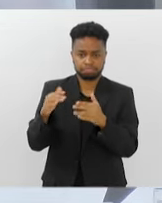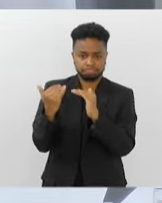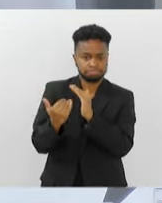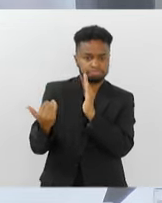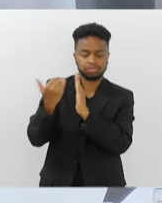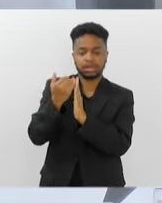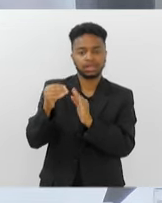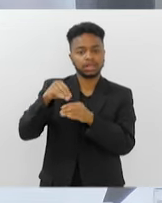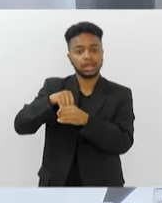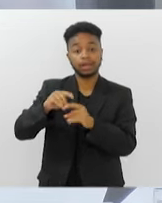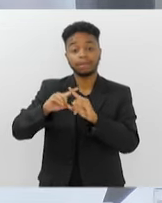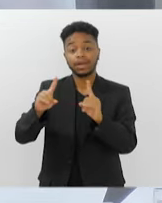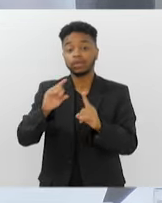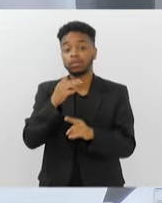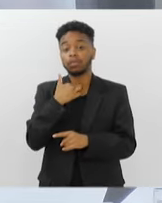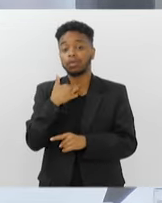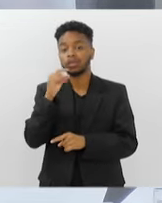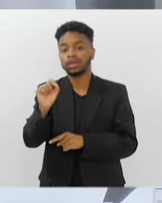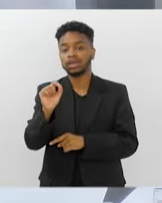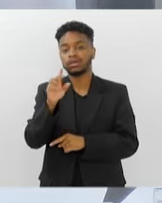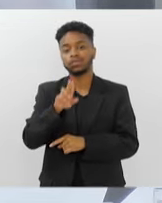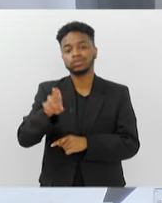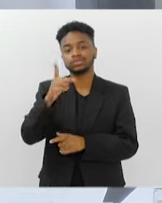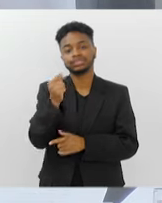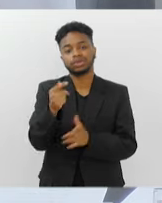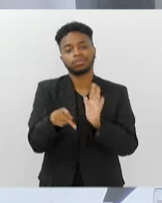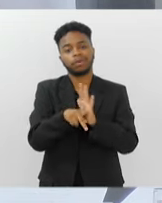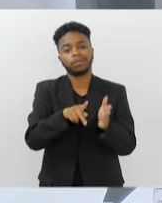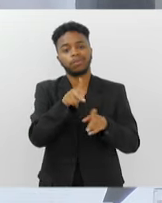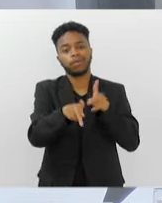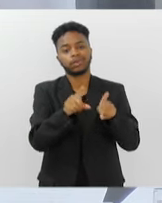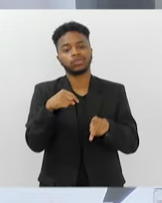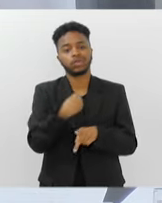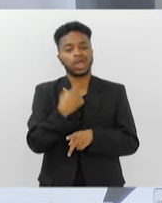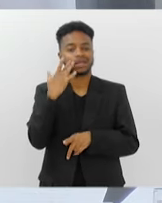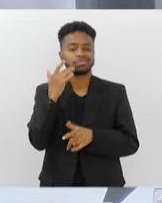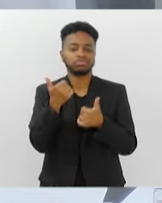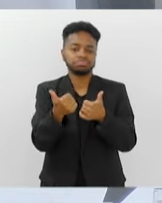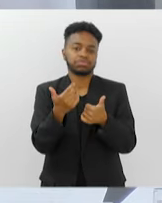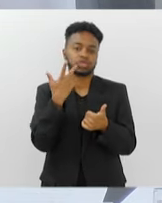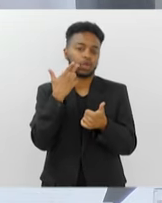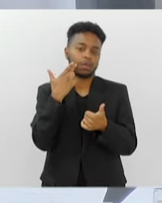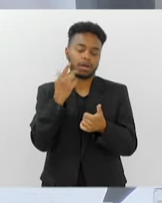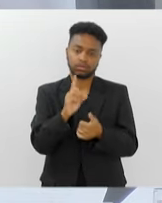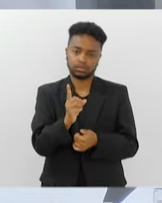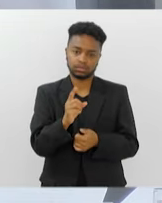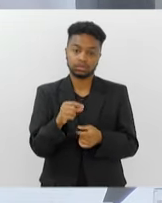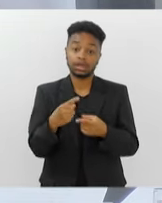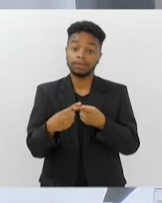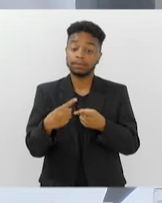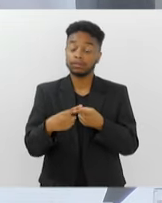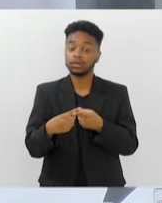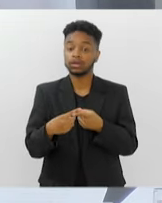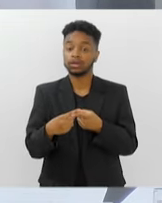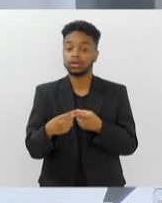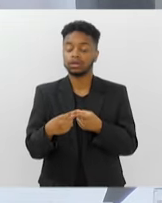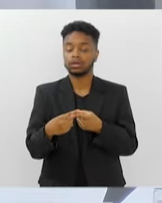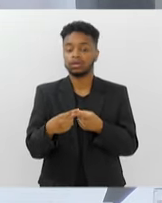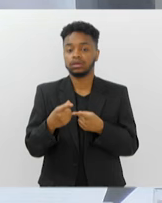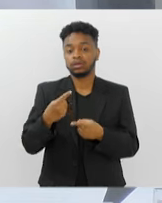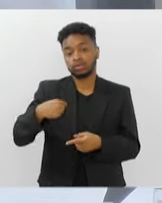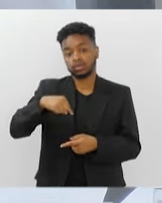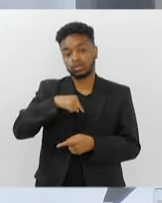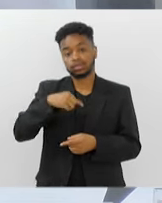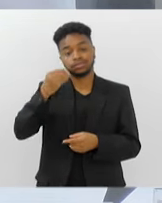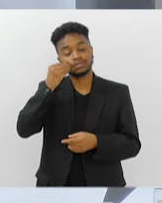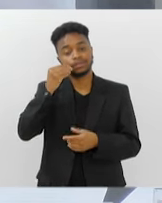agora pode ser bancado com dinheiro do povo e a gente achar que isso é normal né isso a gente tá direcionando a questão da